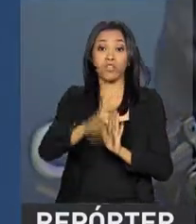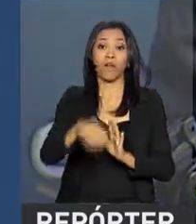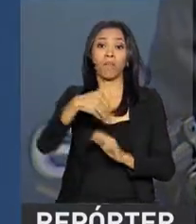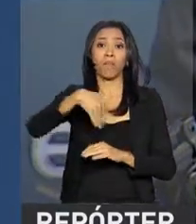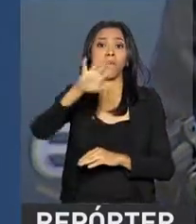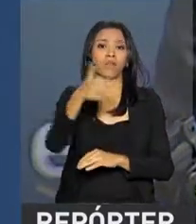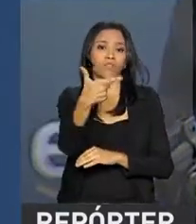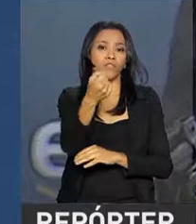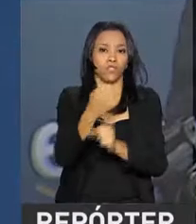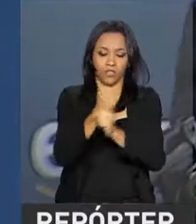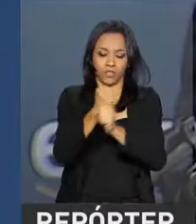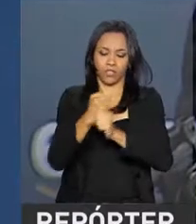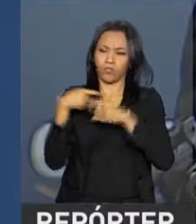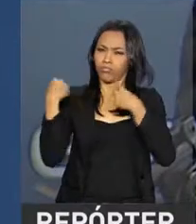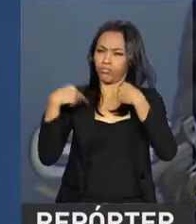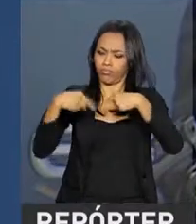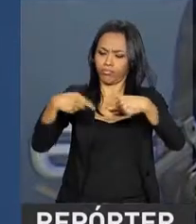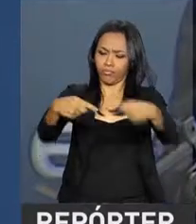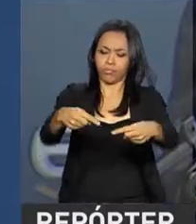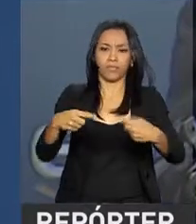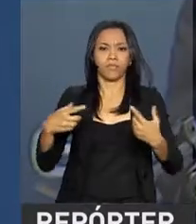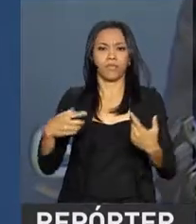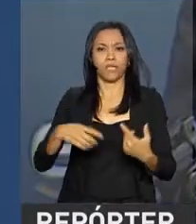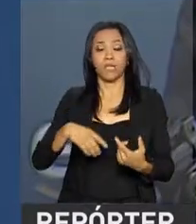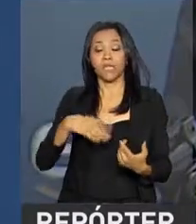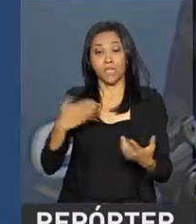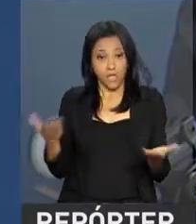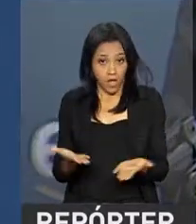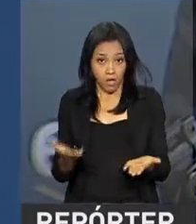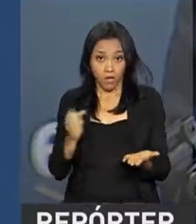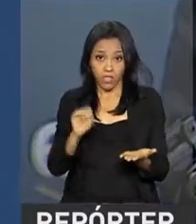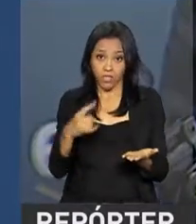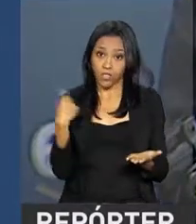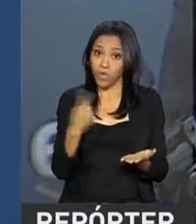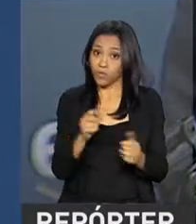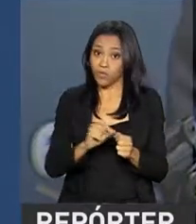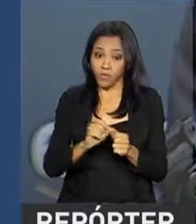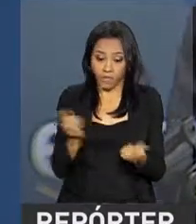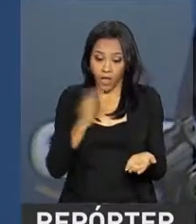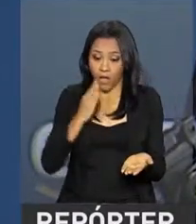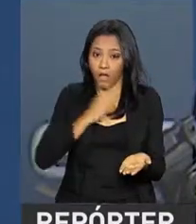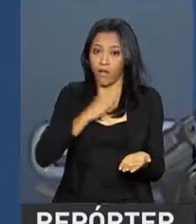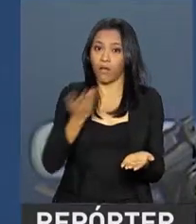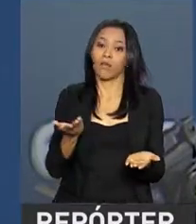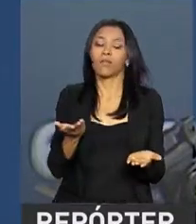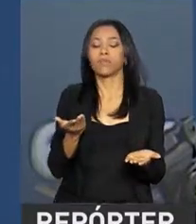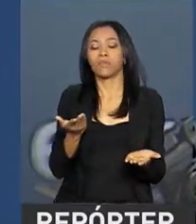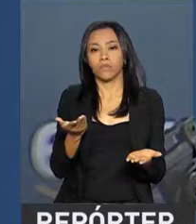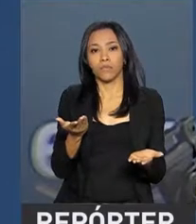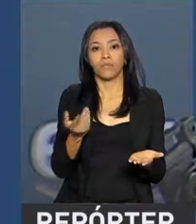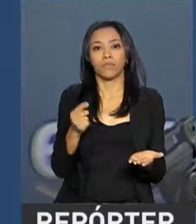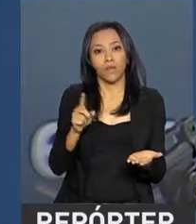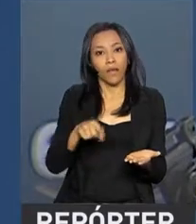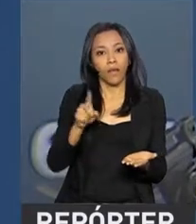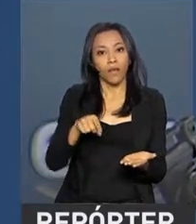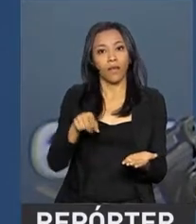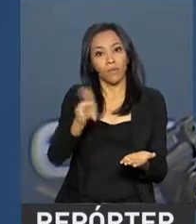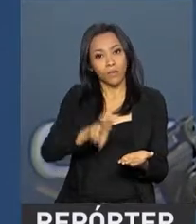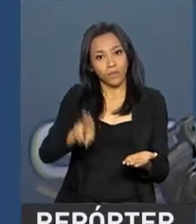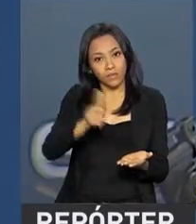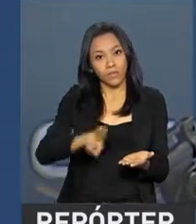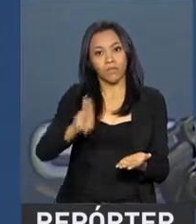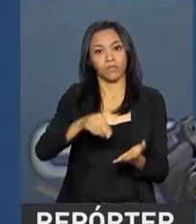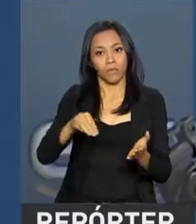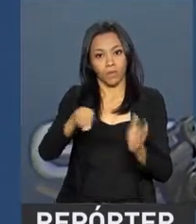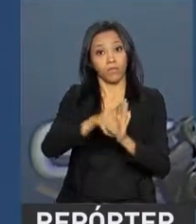anos, sem que viesse à luz, e agora, se nós não fizermos rapidamente, por uma fórmula, digamos, mais concreta,